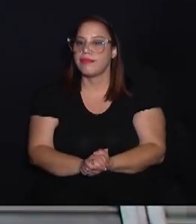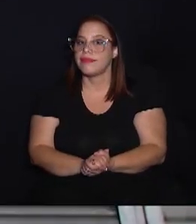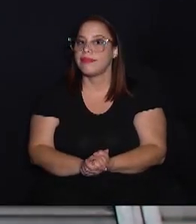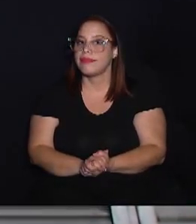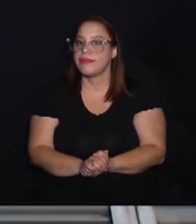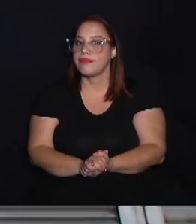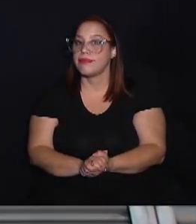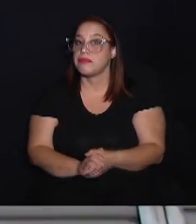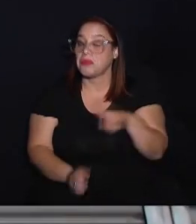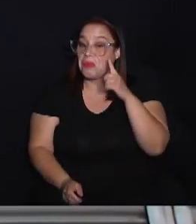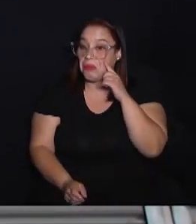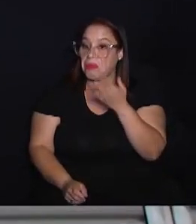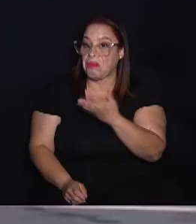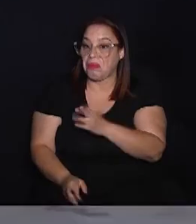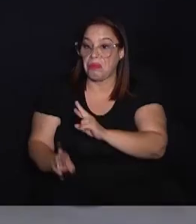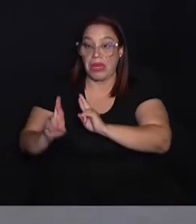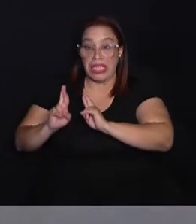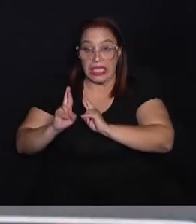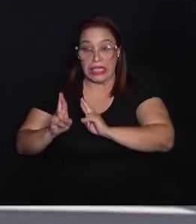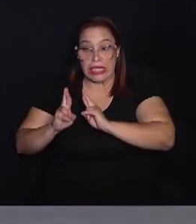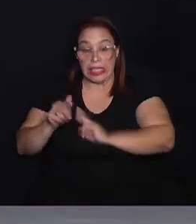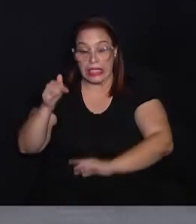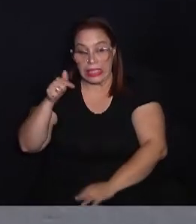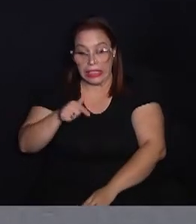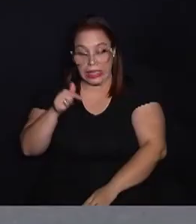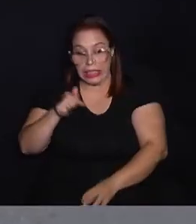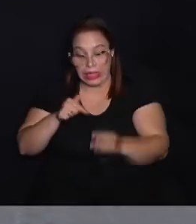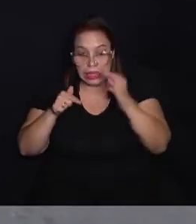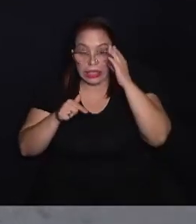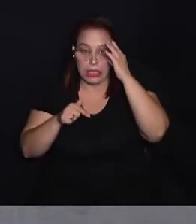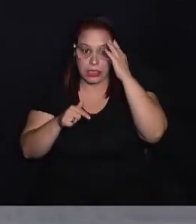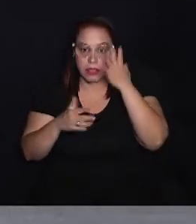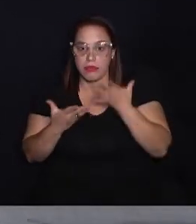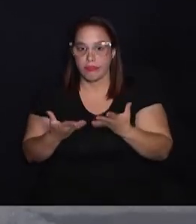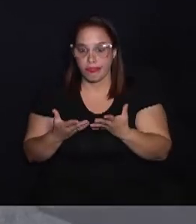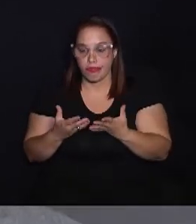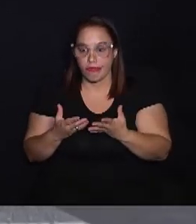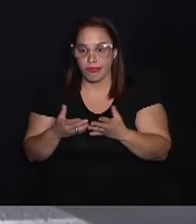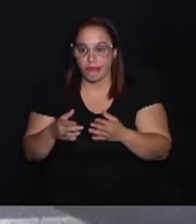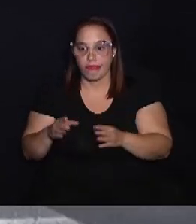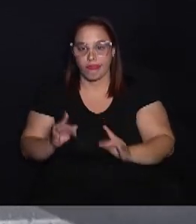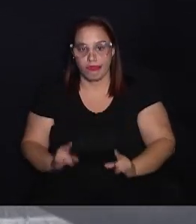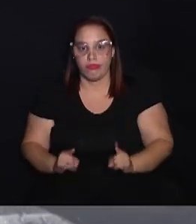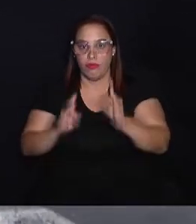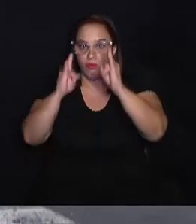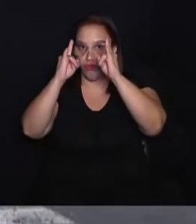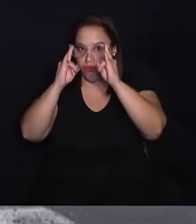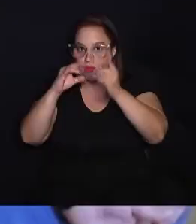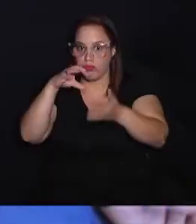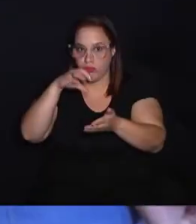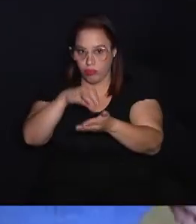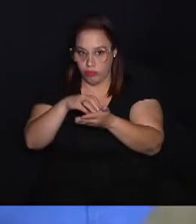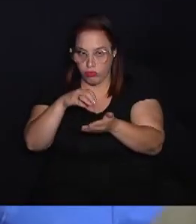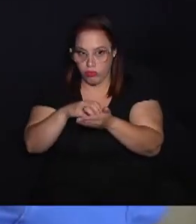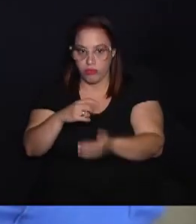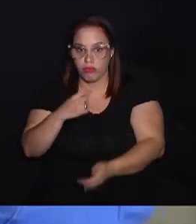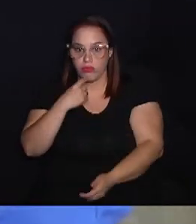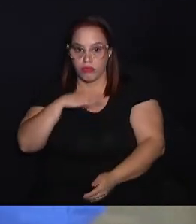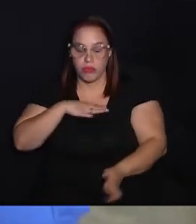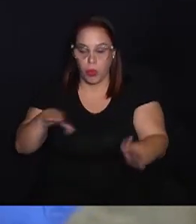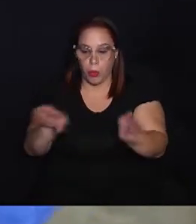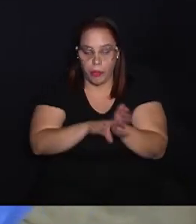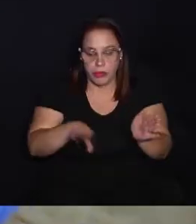que na urna isso se confirme. A votação aconteceu das 8 horas da manhã às 5 horas